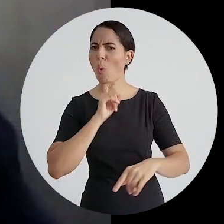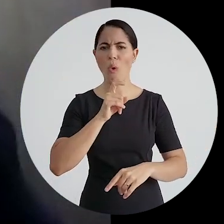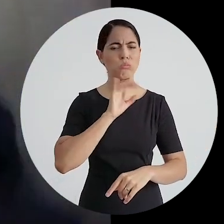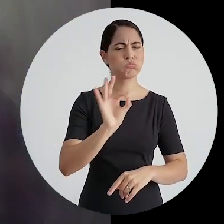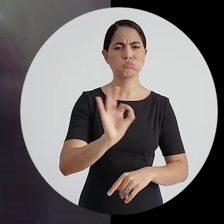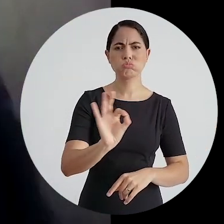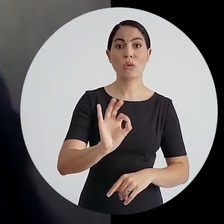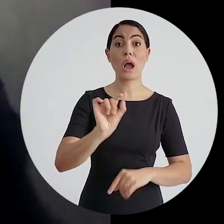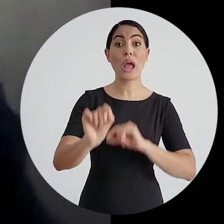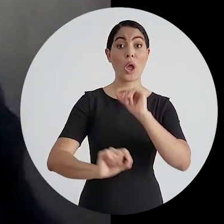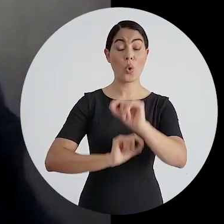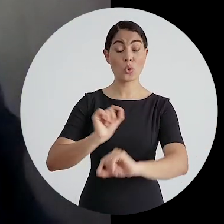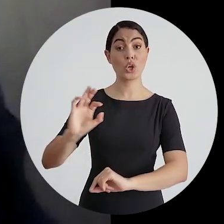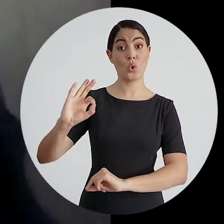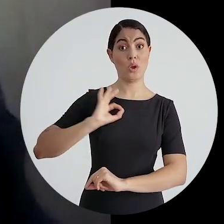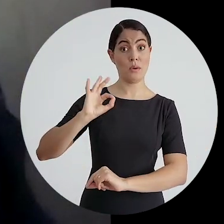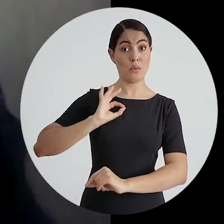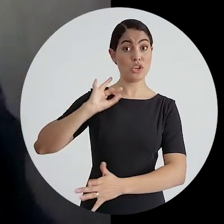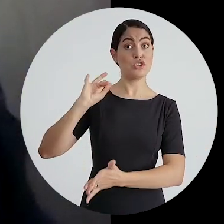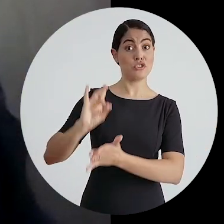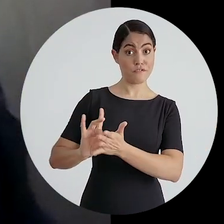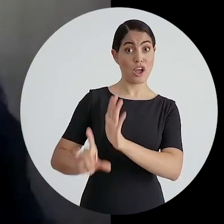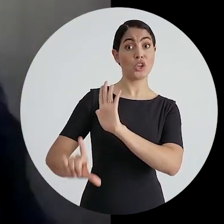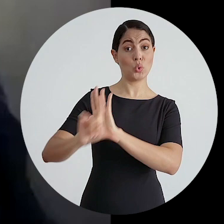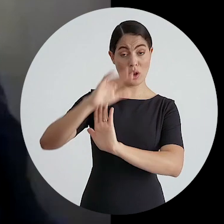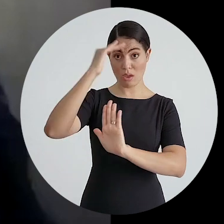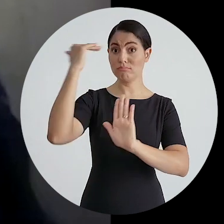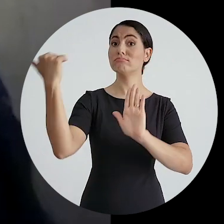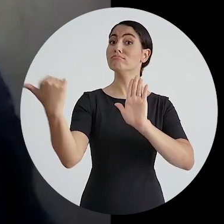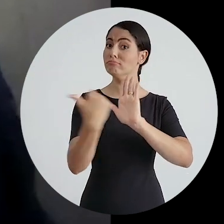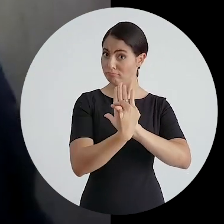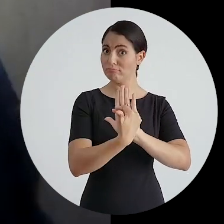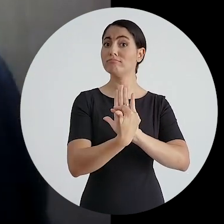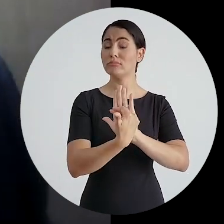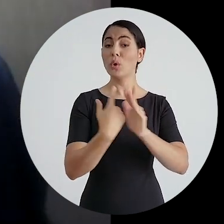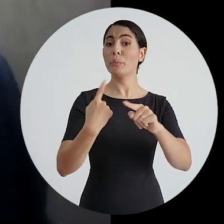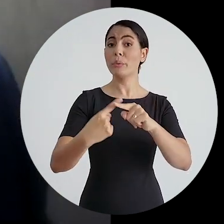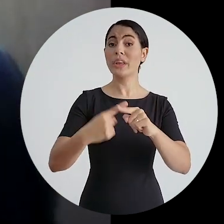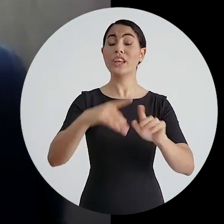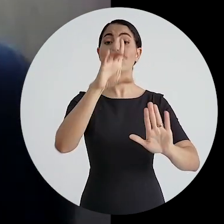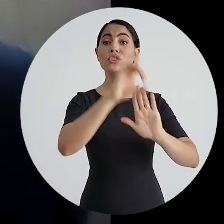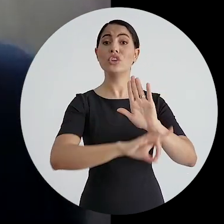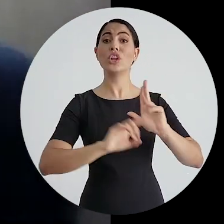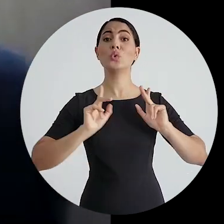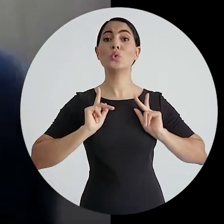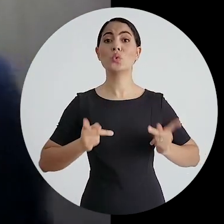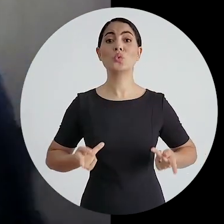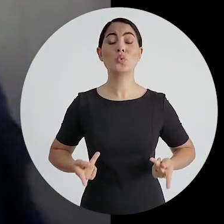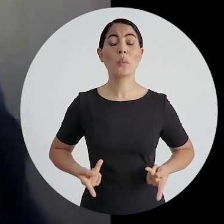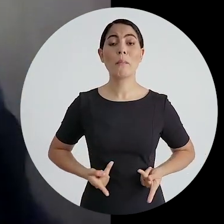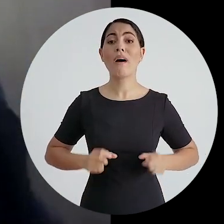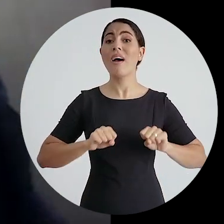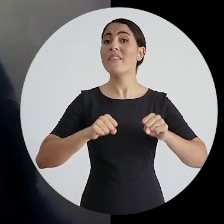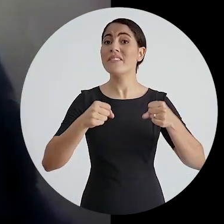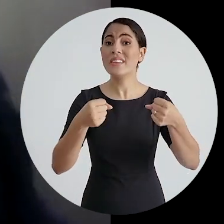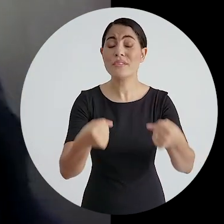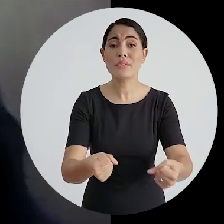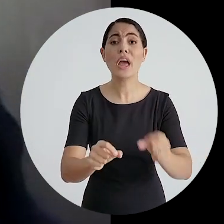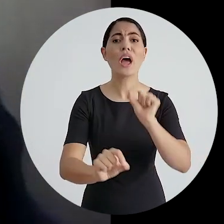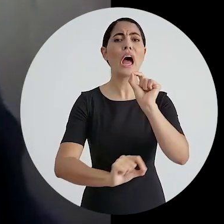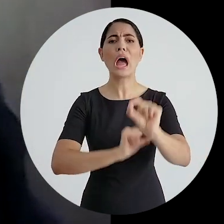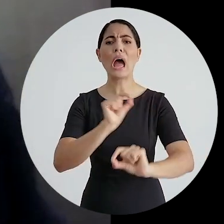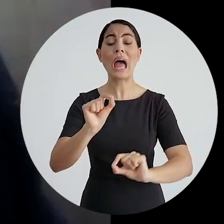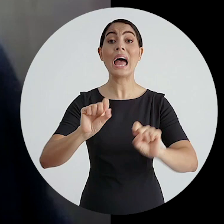uma campanha a favor de uma polícia que se paute pela legalidade. Defender direitos humanos, em última